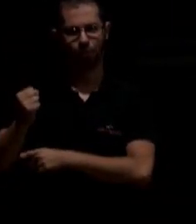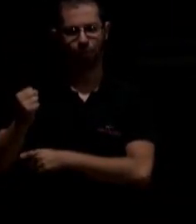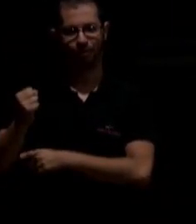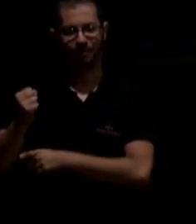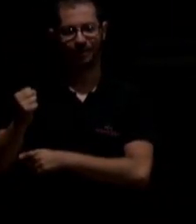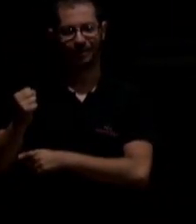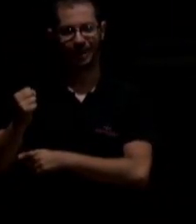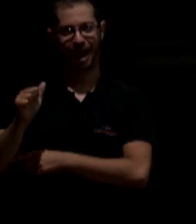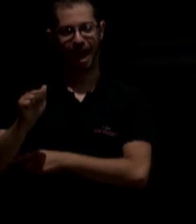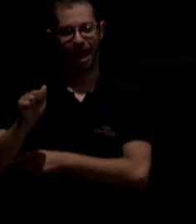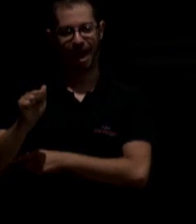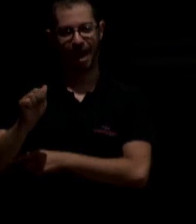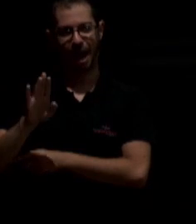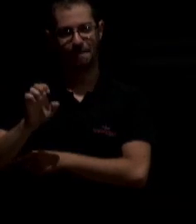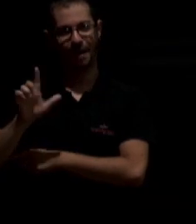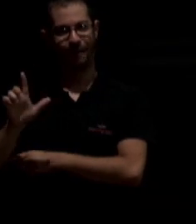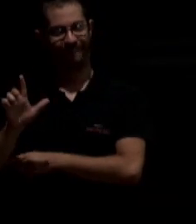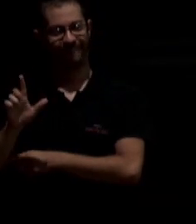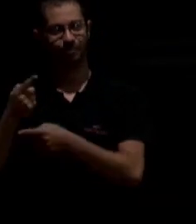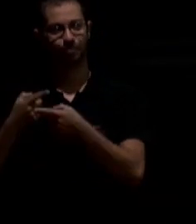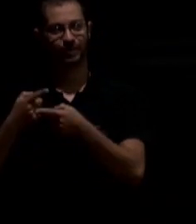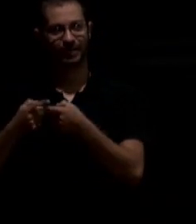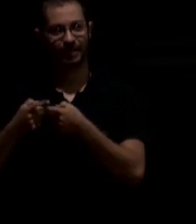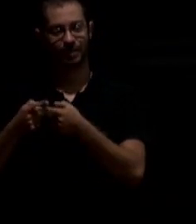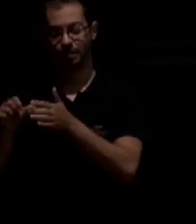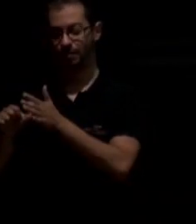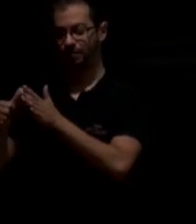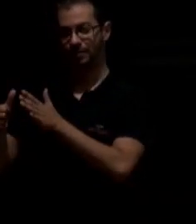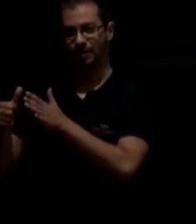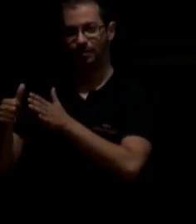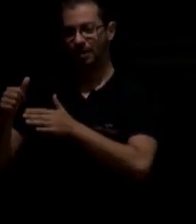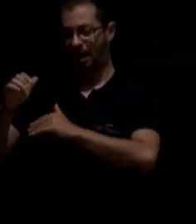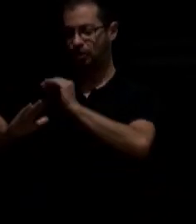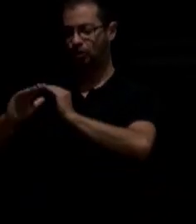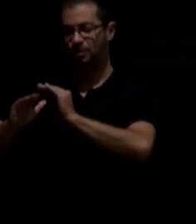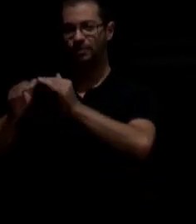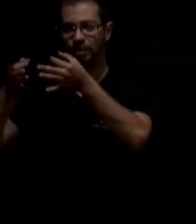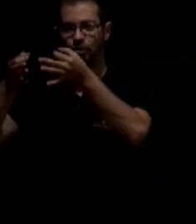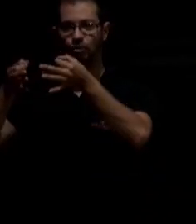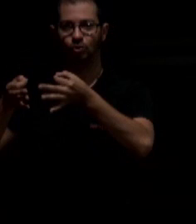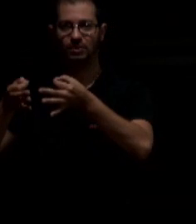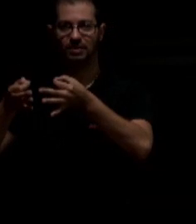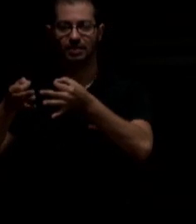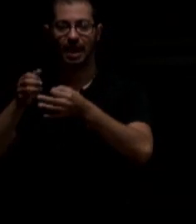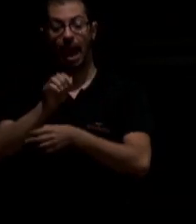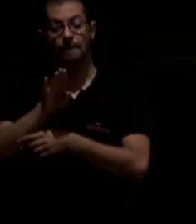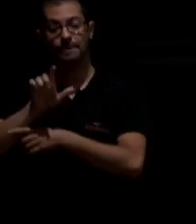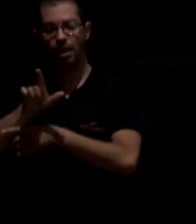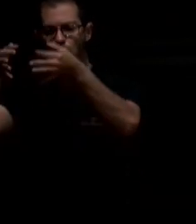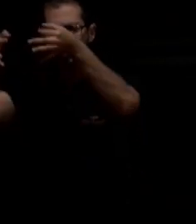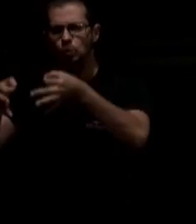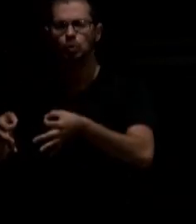Porque suas obras eram justas e as do seu irmão más. As obras de Abel eram justas.